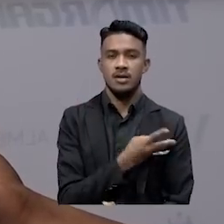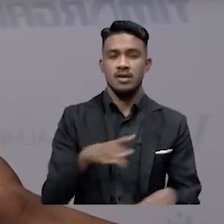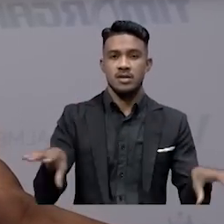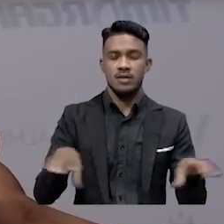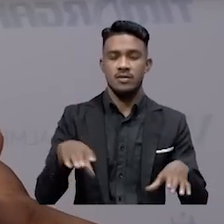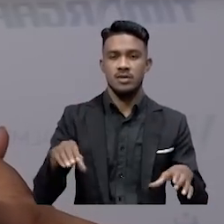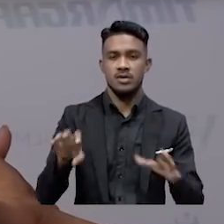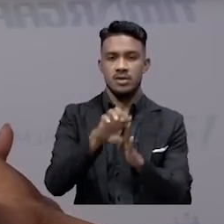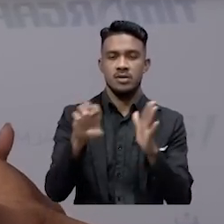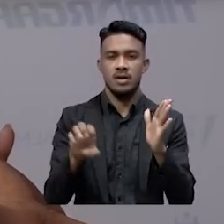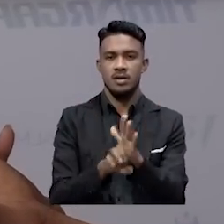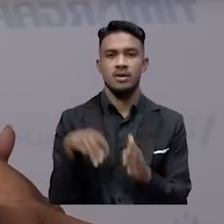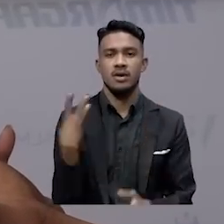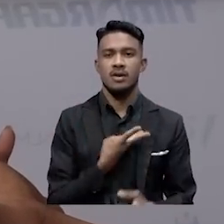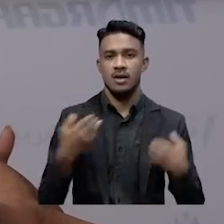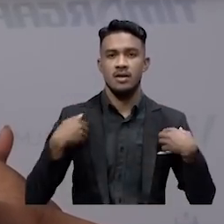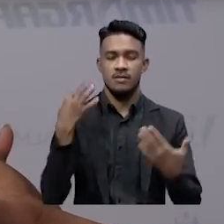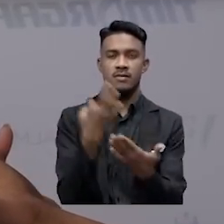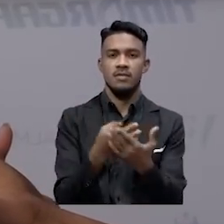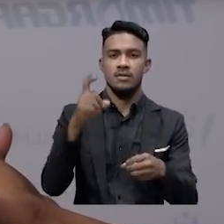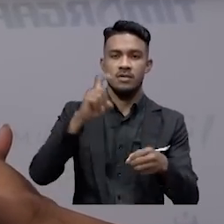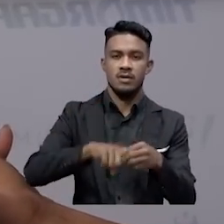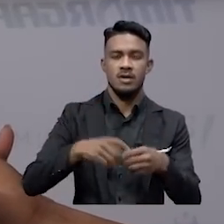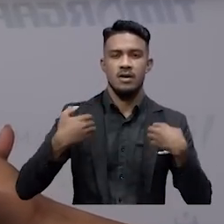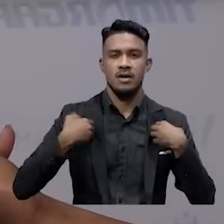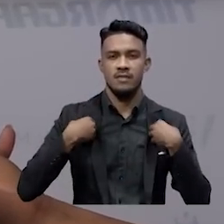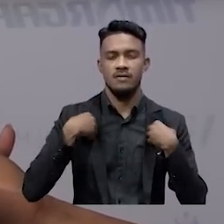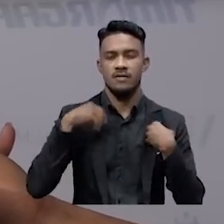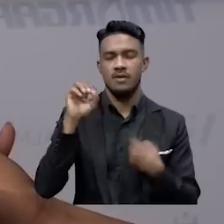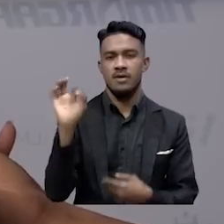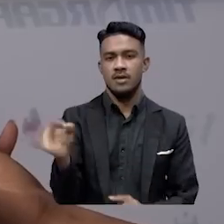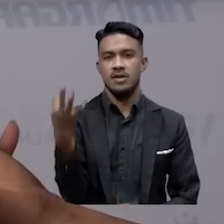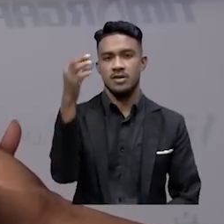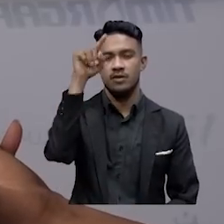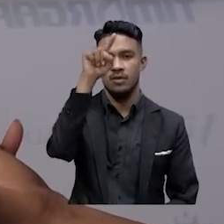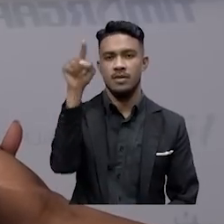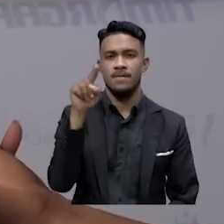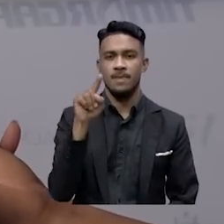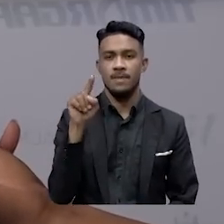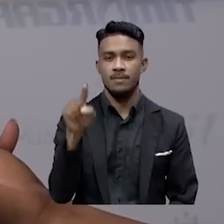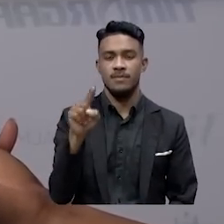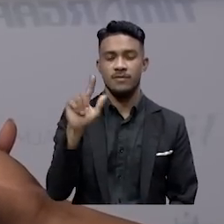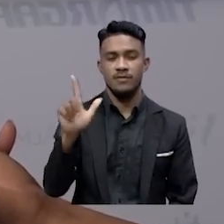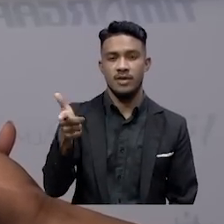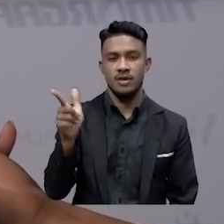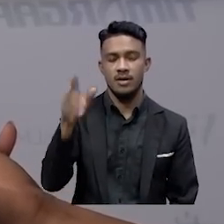ia a fundo petróleo ta por volta de 19 20 bilhões Kuluk ita